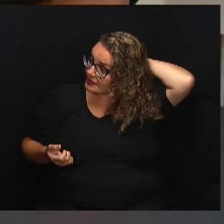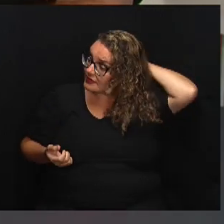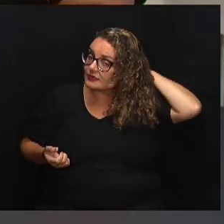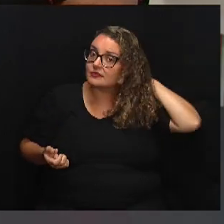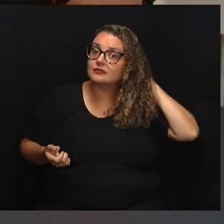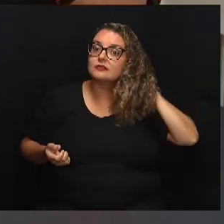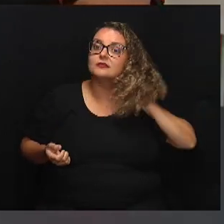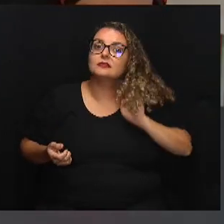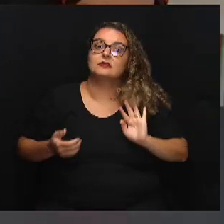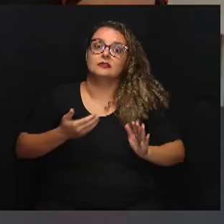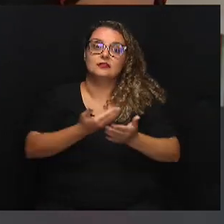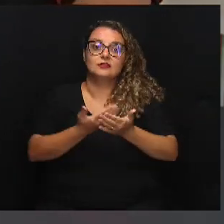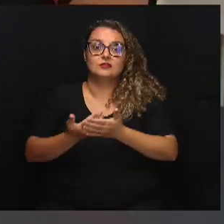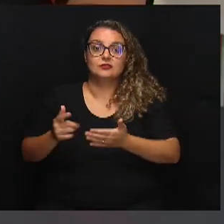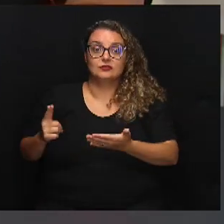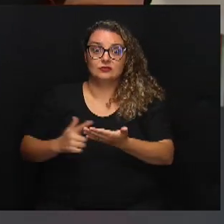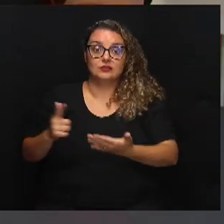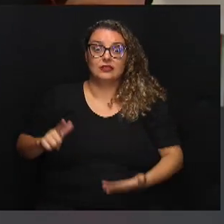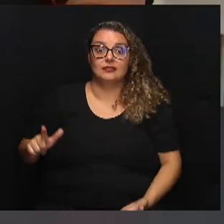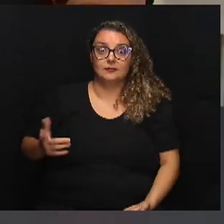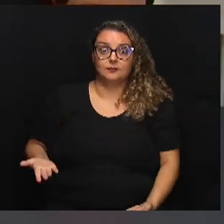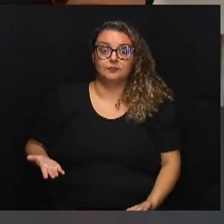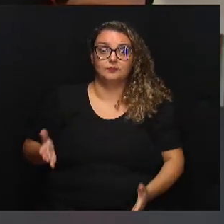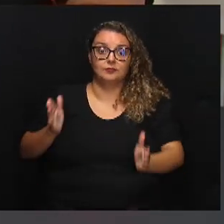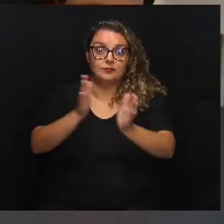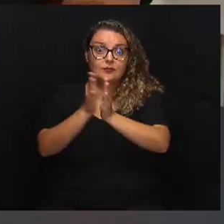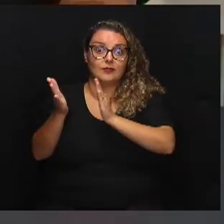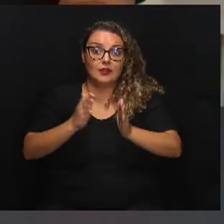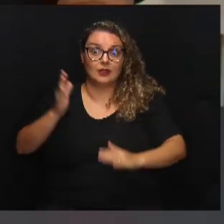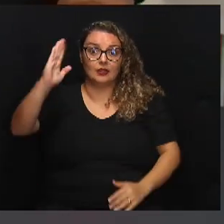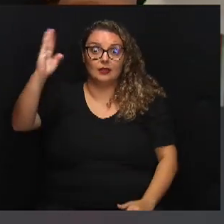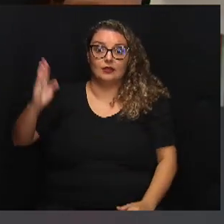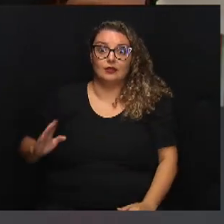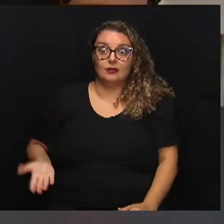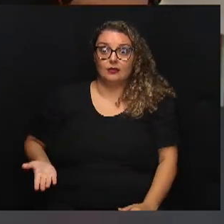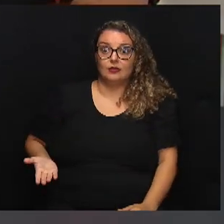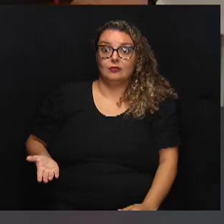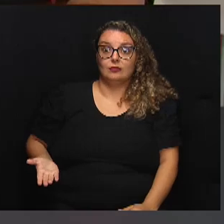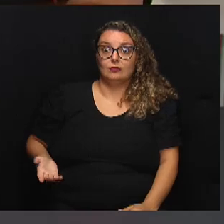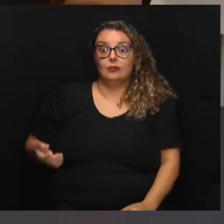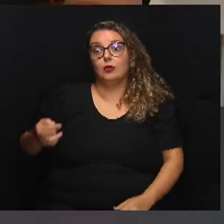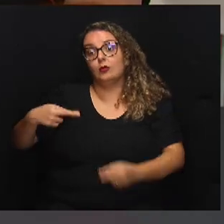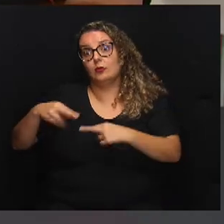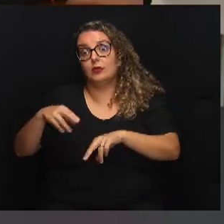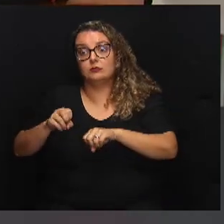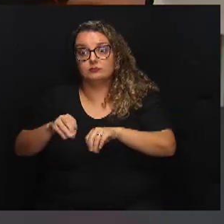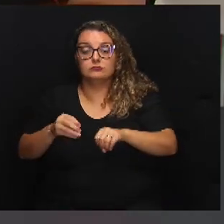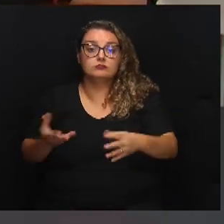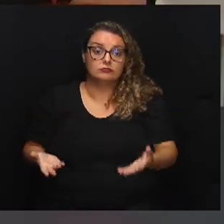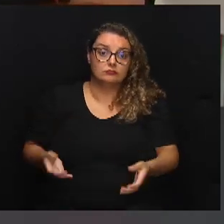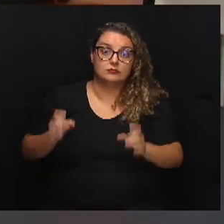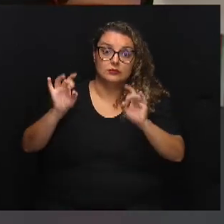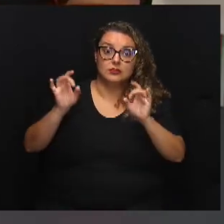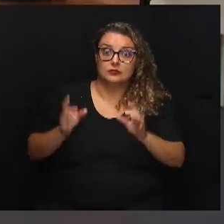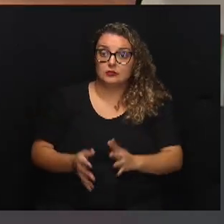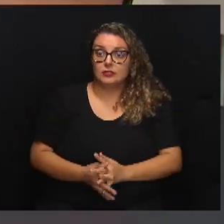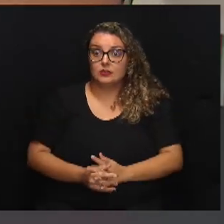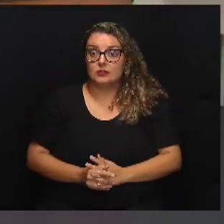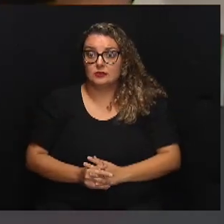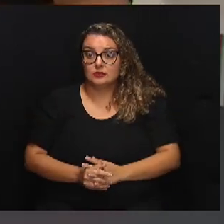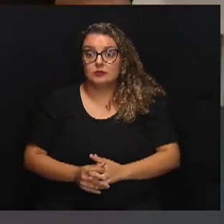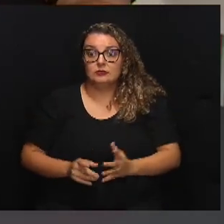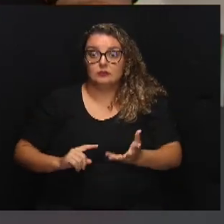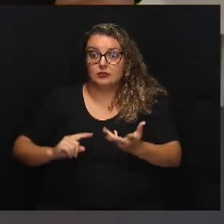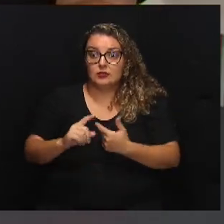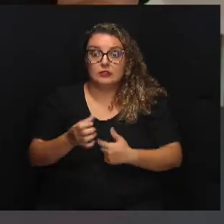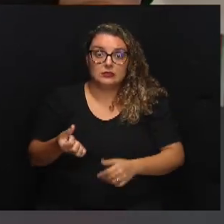de literatura. Vai que o tema seja bibliotecas no Brasil, né? Bibliotecas ou algo ligado à educação especificamente, quer dizer, a gente abordou aqui uma meia